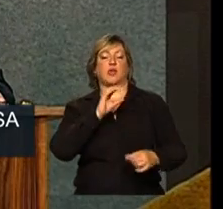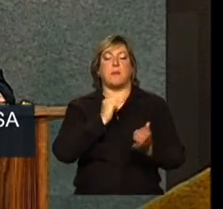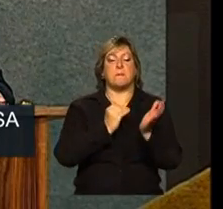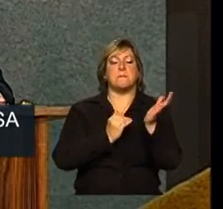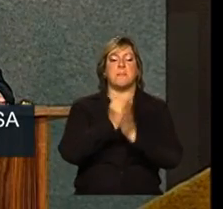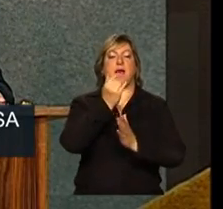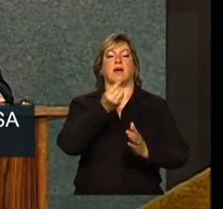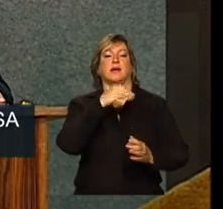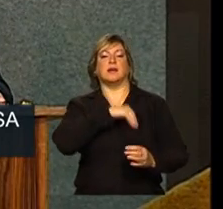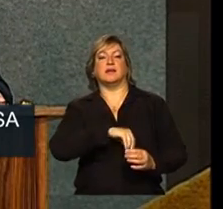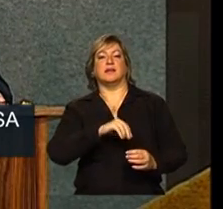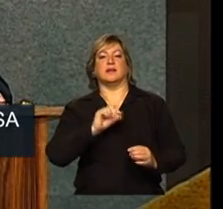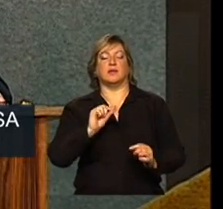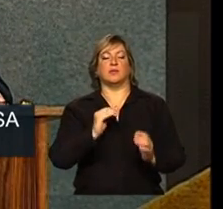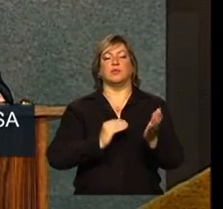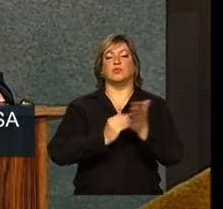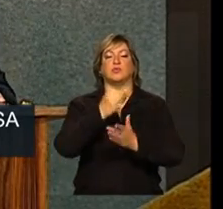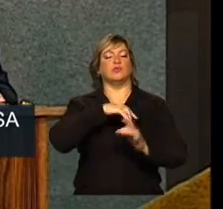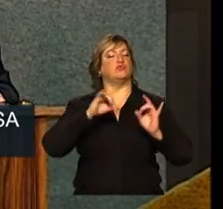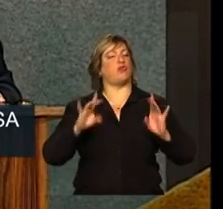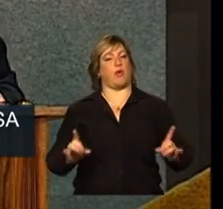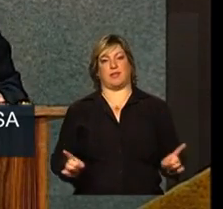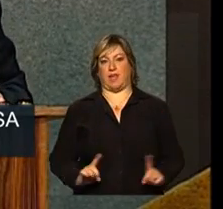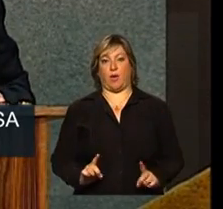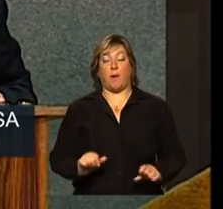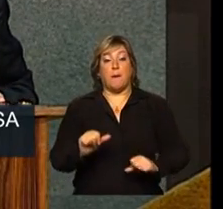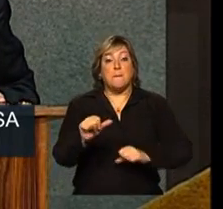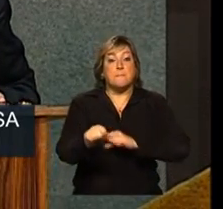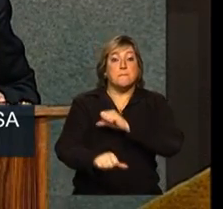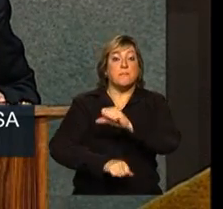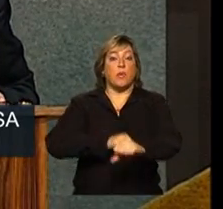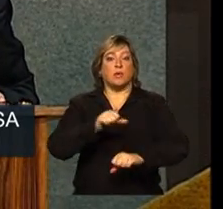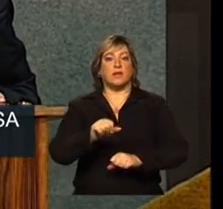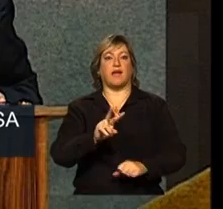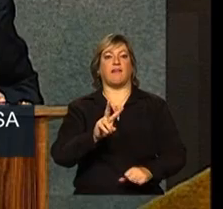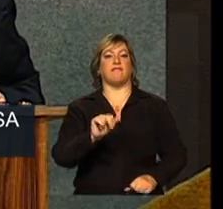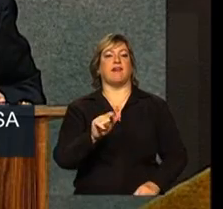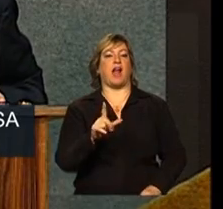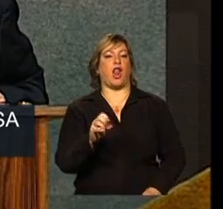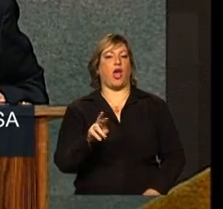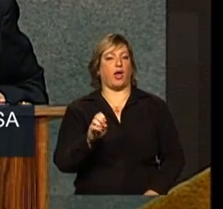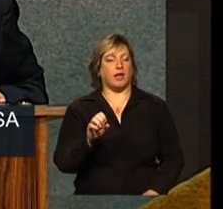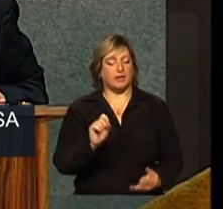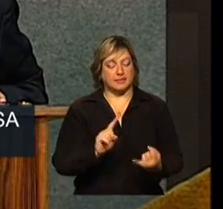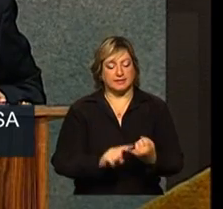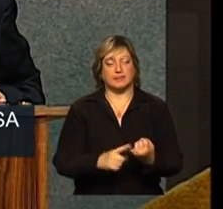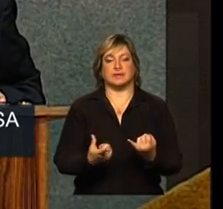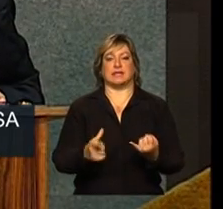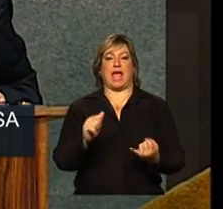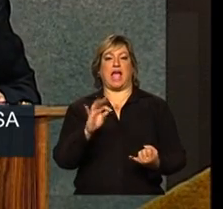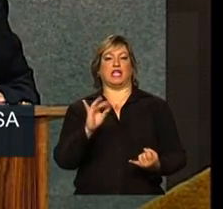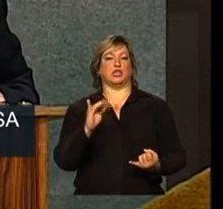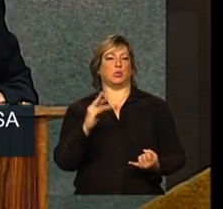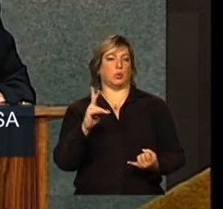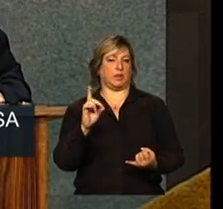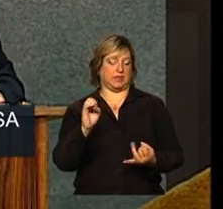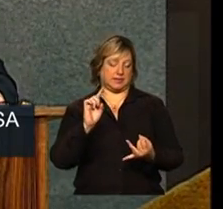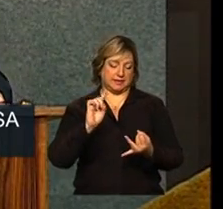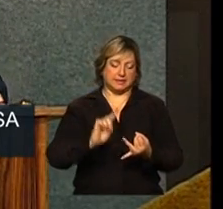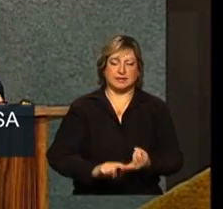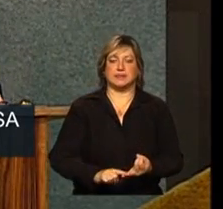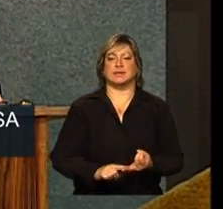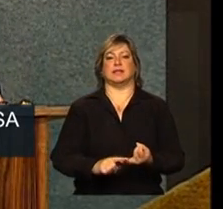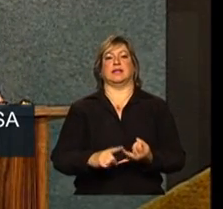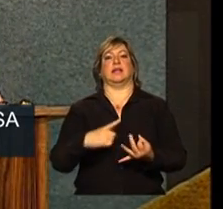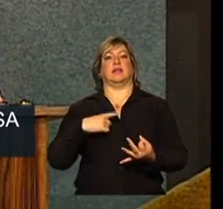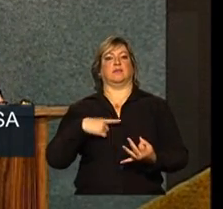mais um aumento de salário. É mudar no plano dos valores, é mudar no plano das atitudes, é mudar no